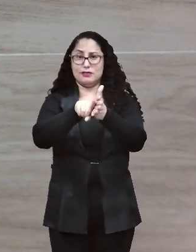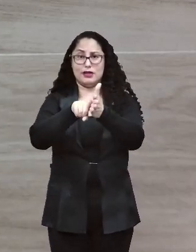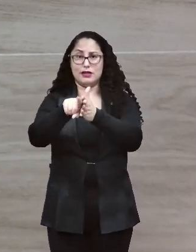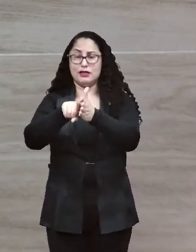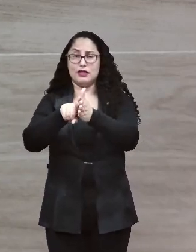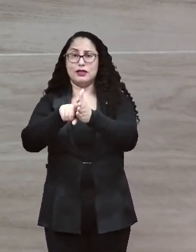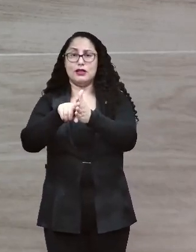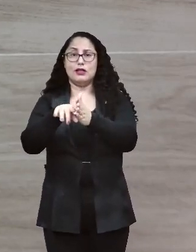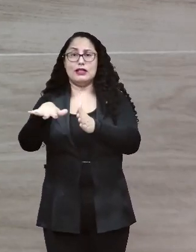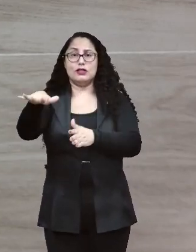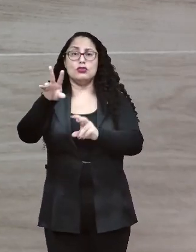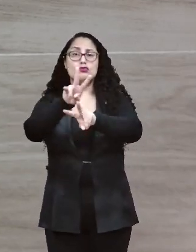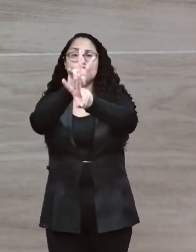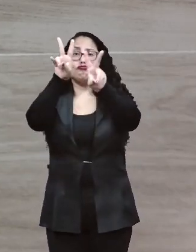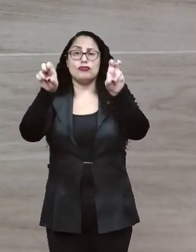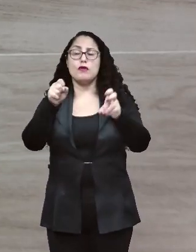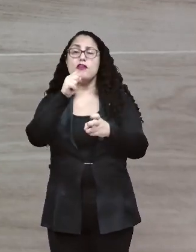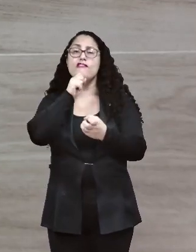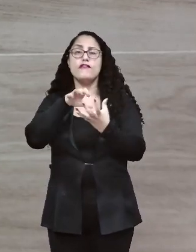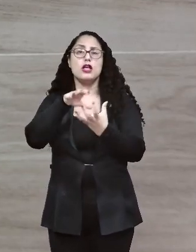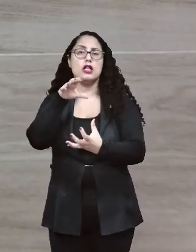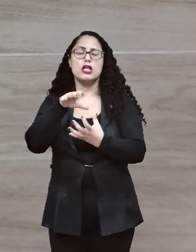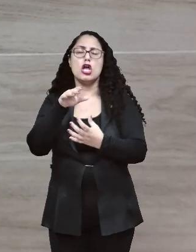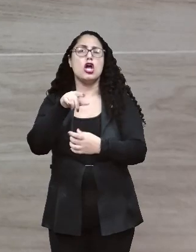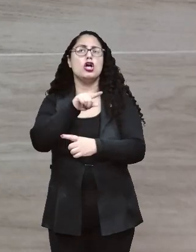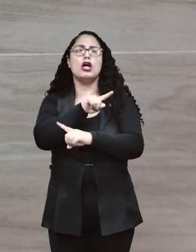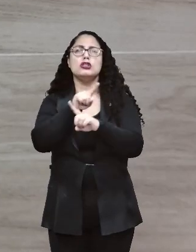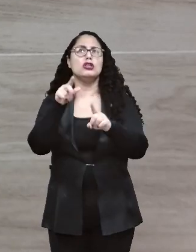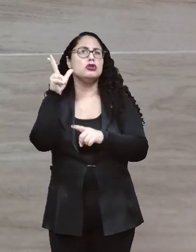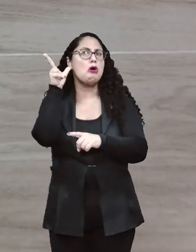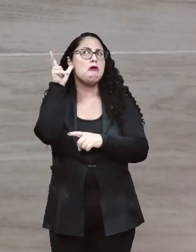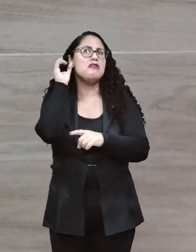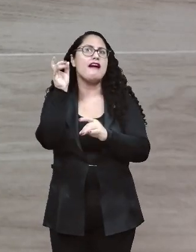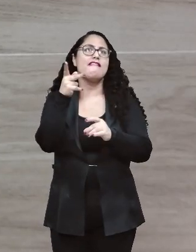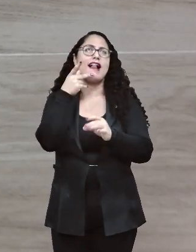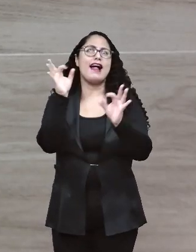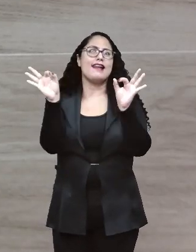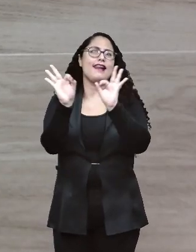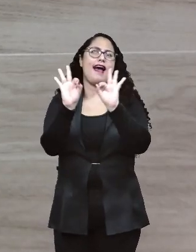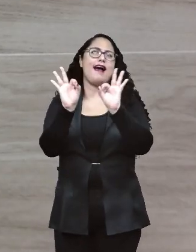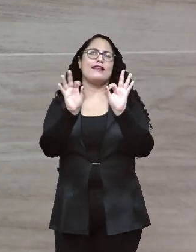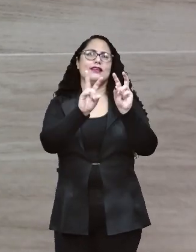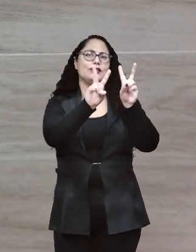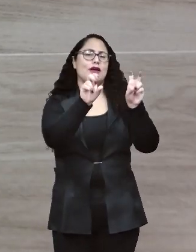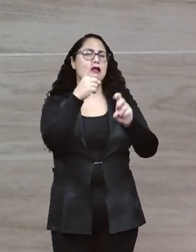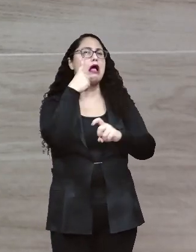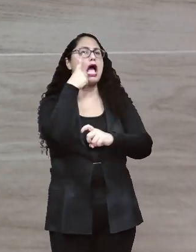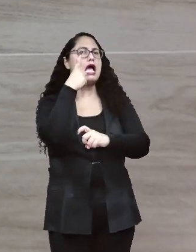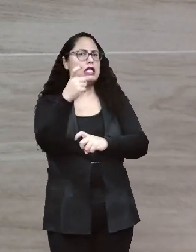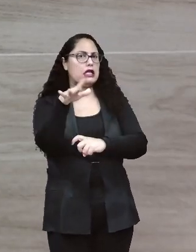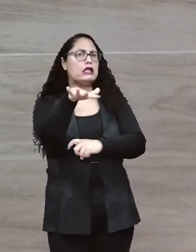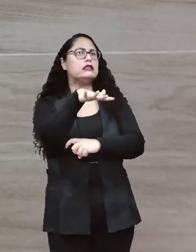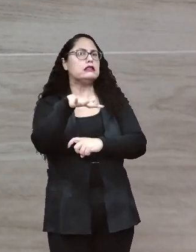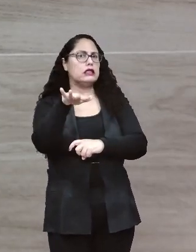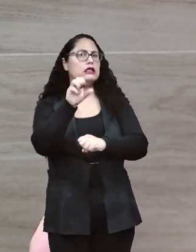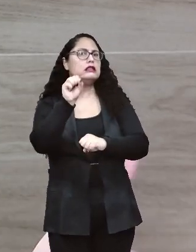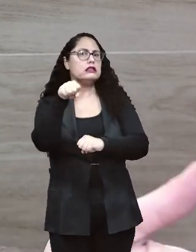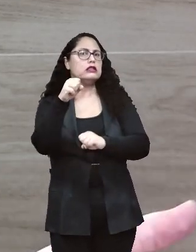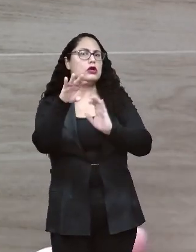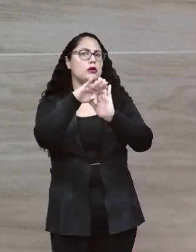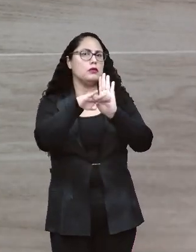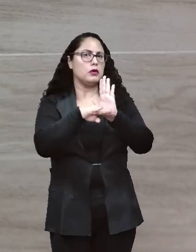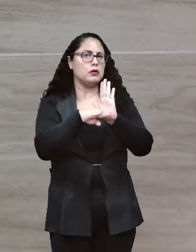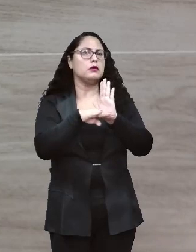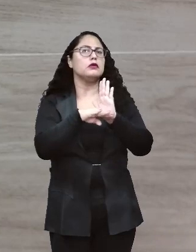do envelhecimento. A gente não via falar sobre isso, né? Então, é interessante o